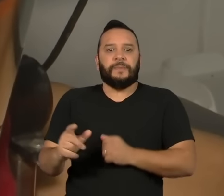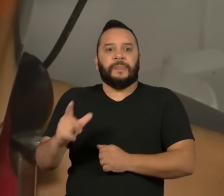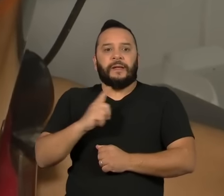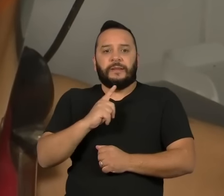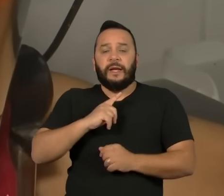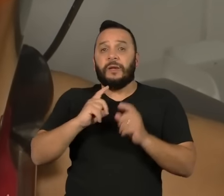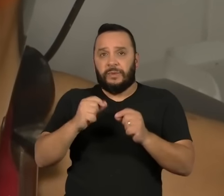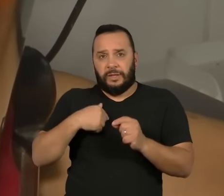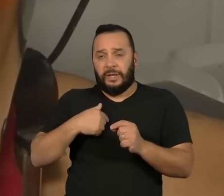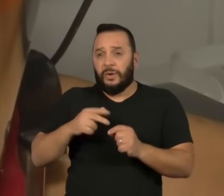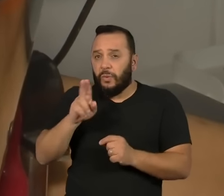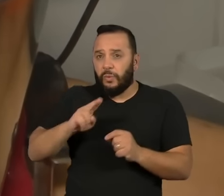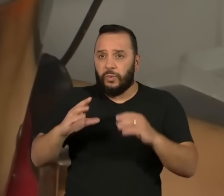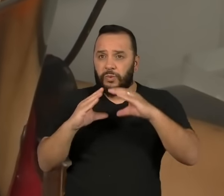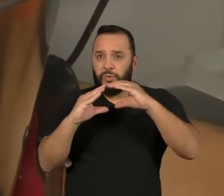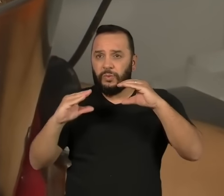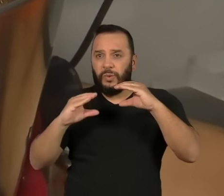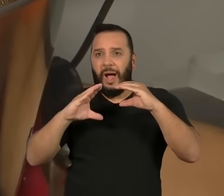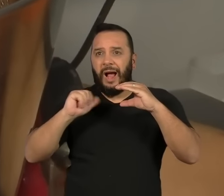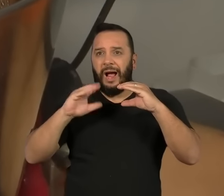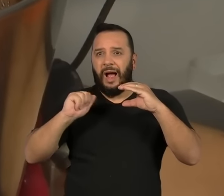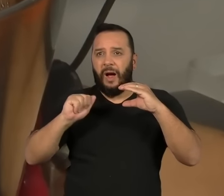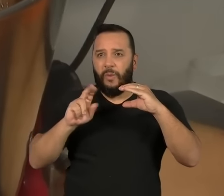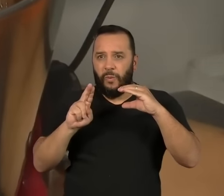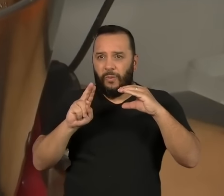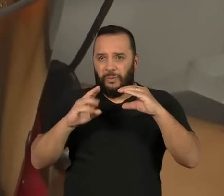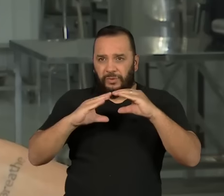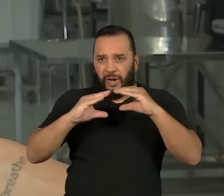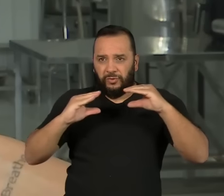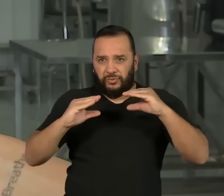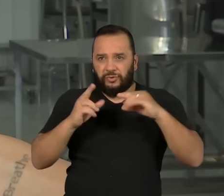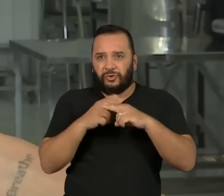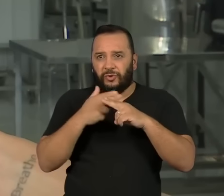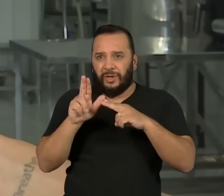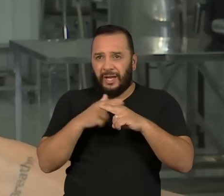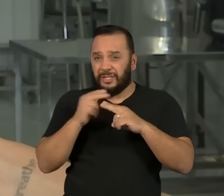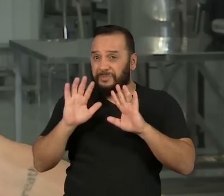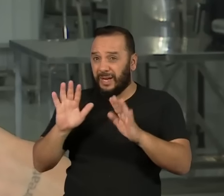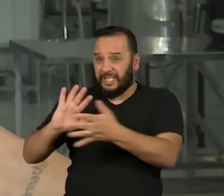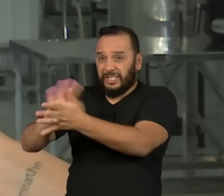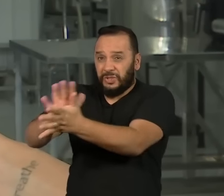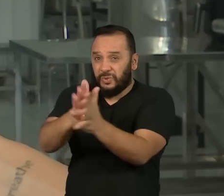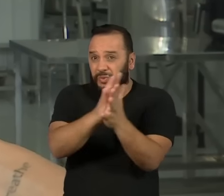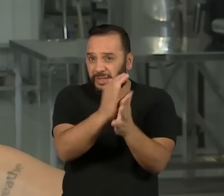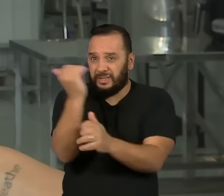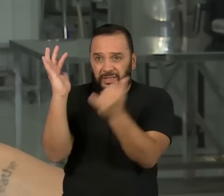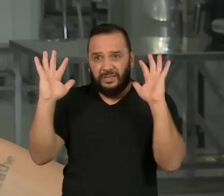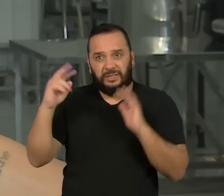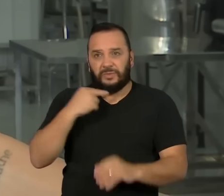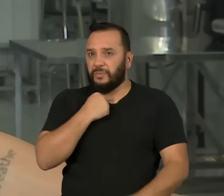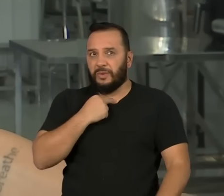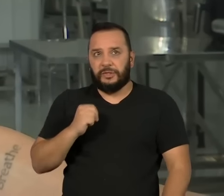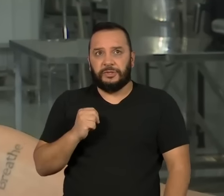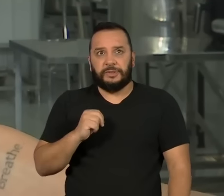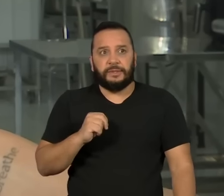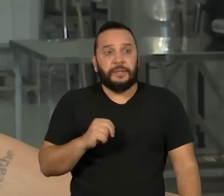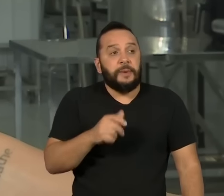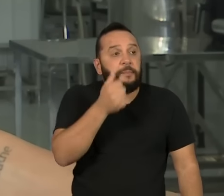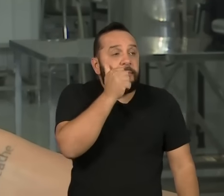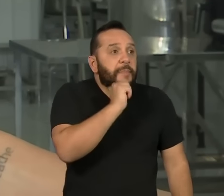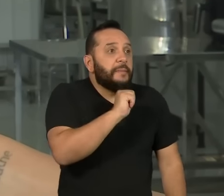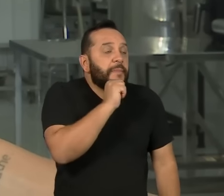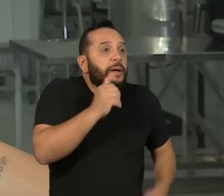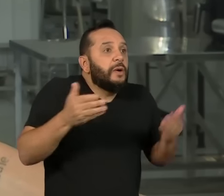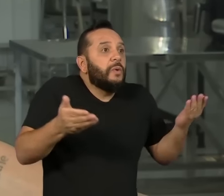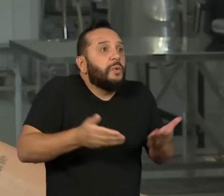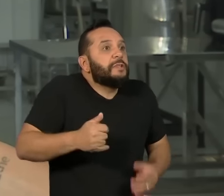ao uso do cacau sem destruir a mata nativa. Ver a minha mãe hoje, aos 104